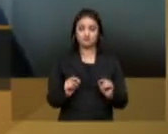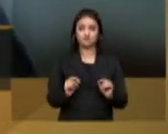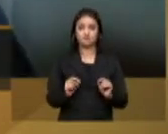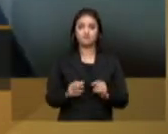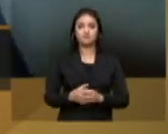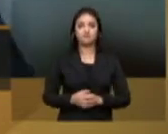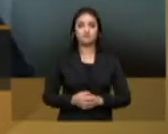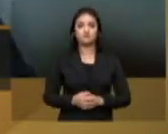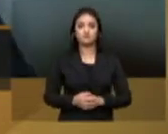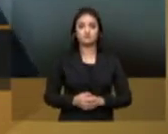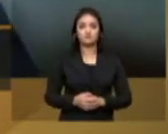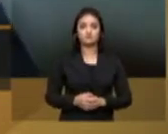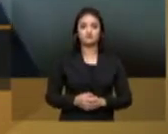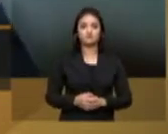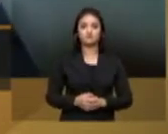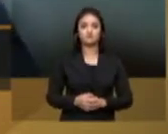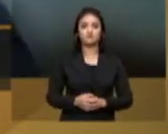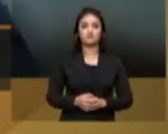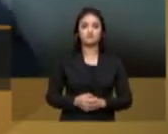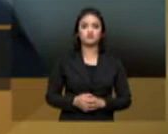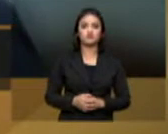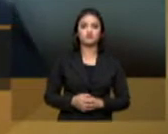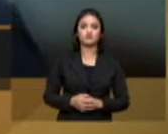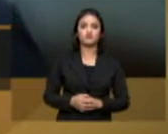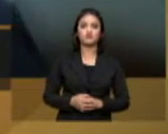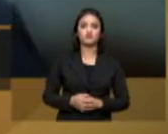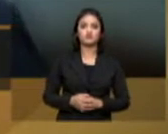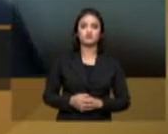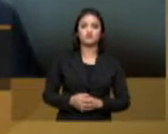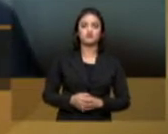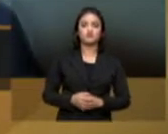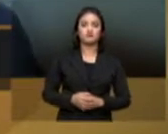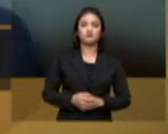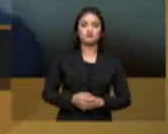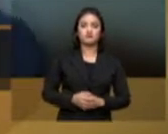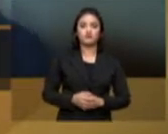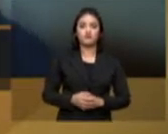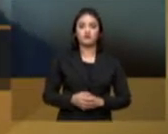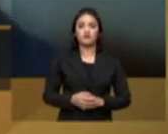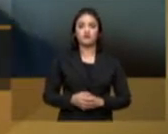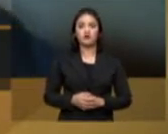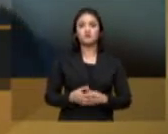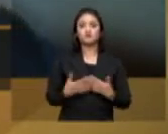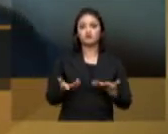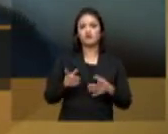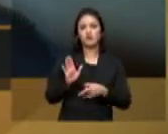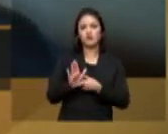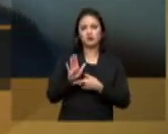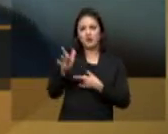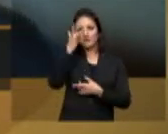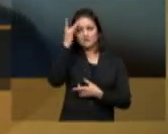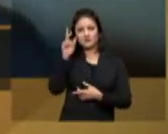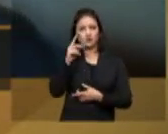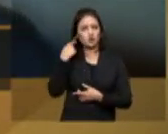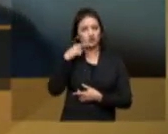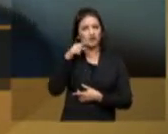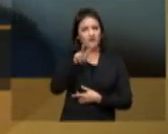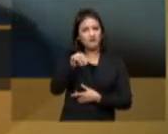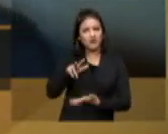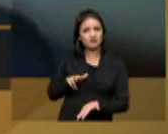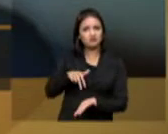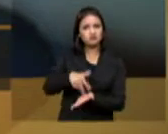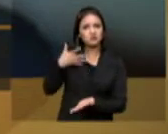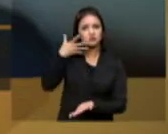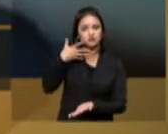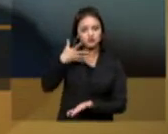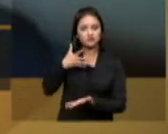oralmente, àqueles que vão sustentar, até para facilitar as sustentações, é que,